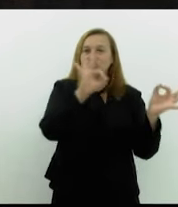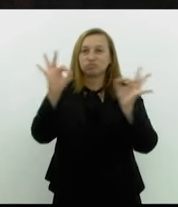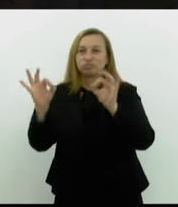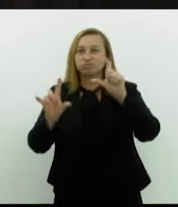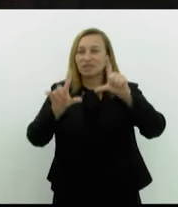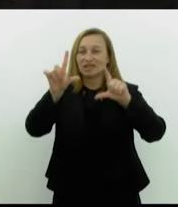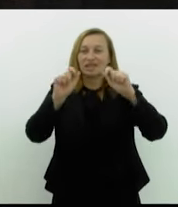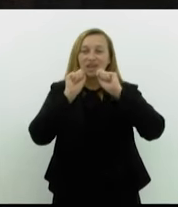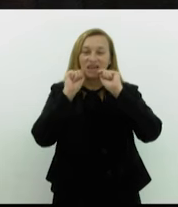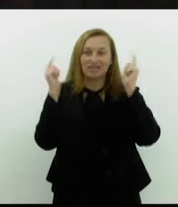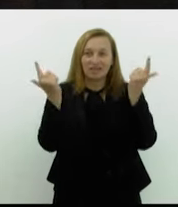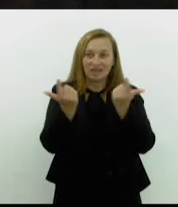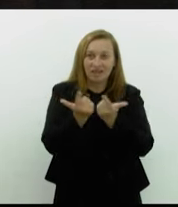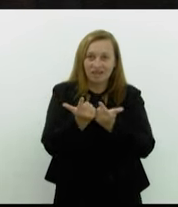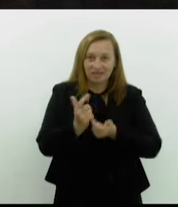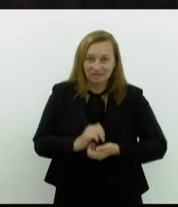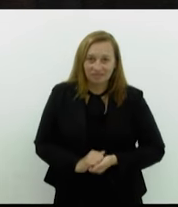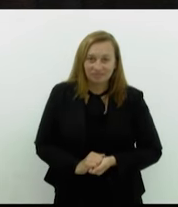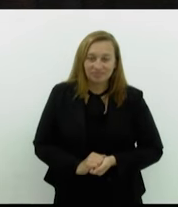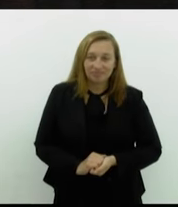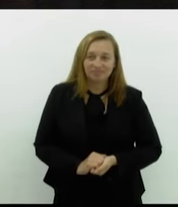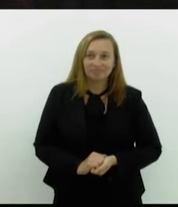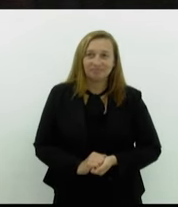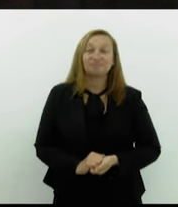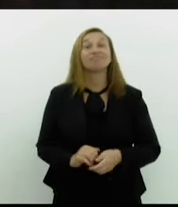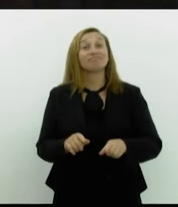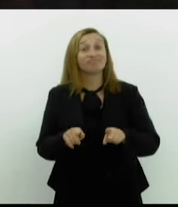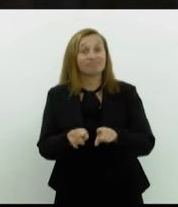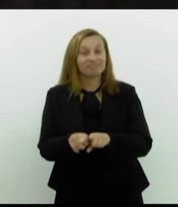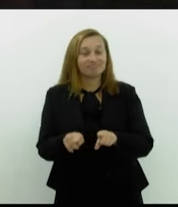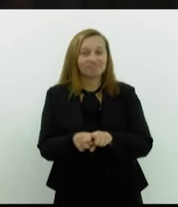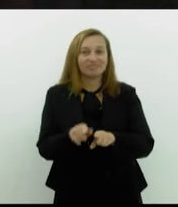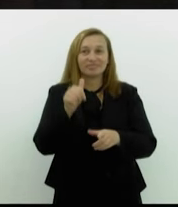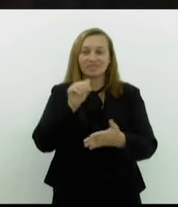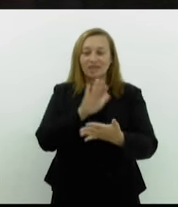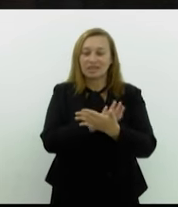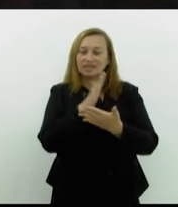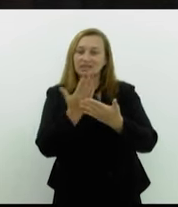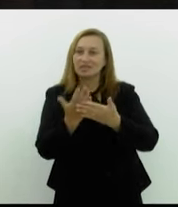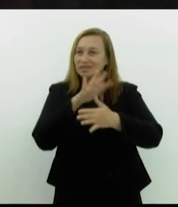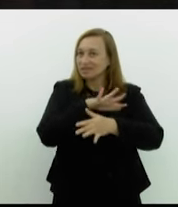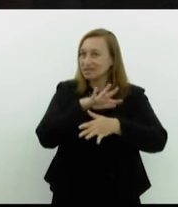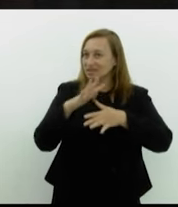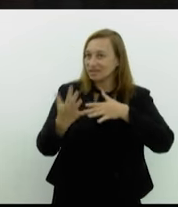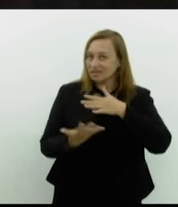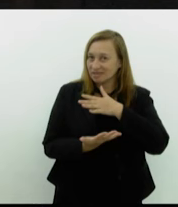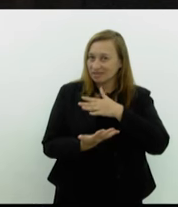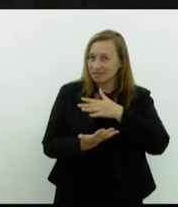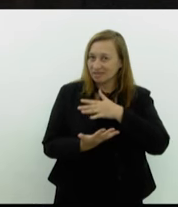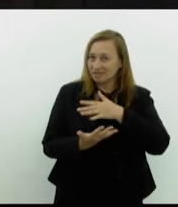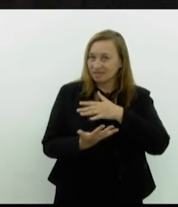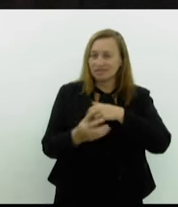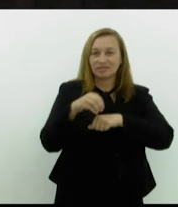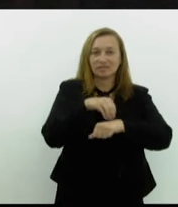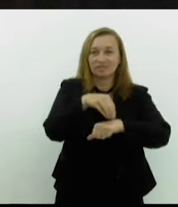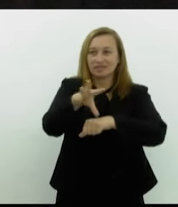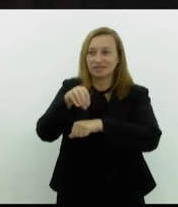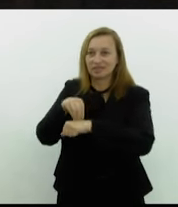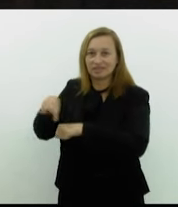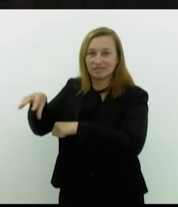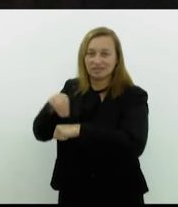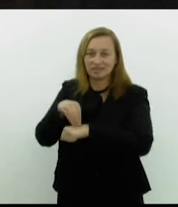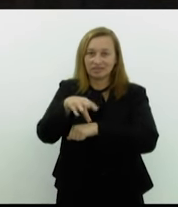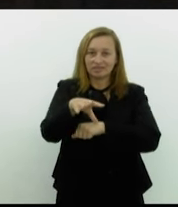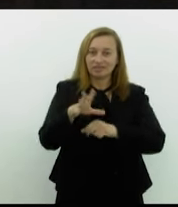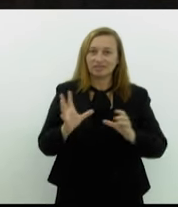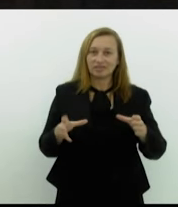telespectadores da TV Alerge, senhora intérprete da língua de Libras,